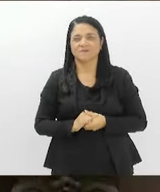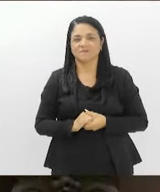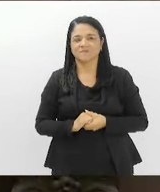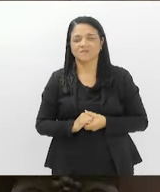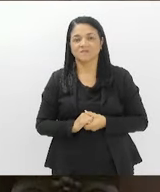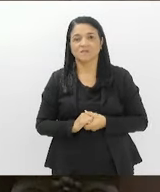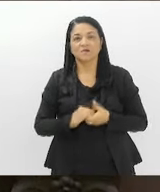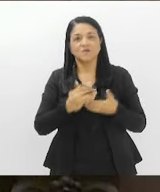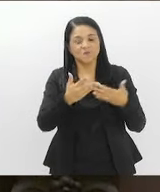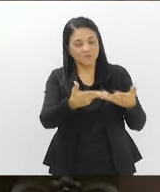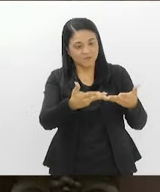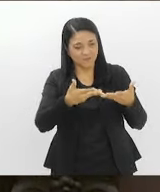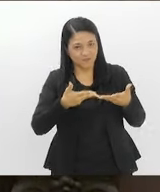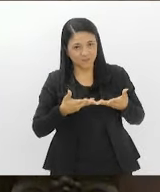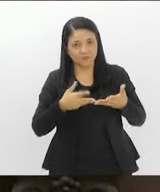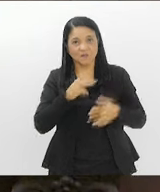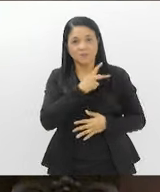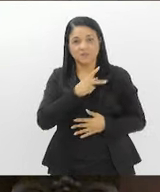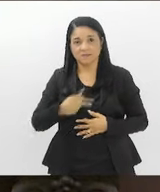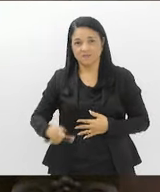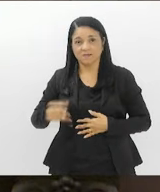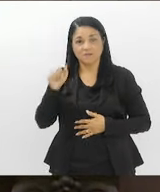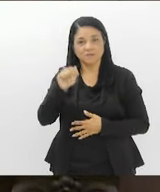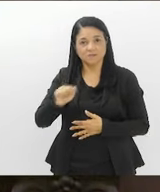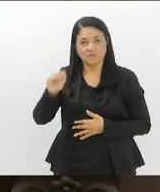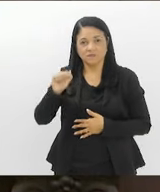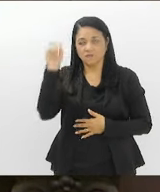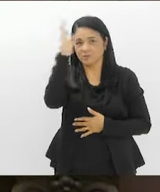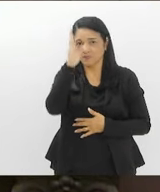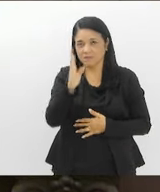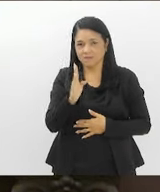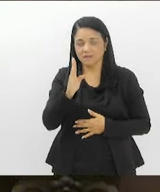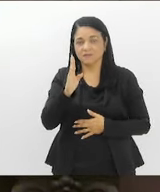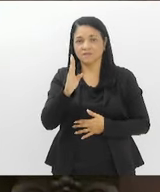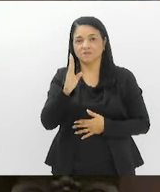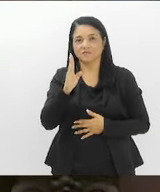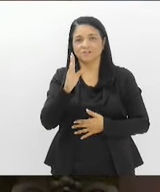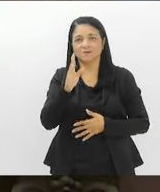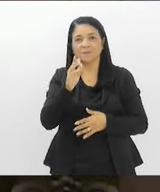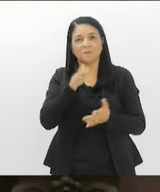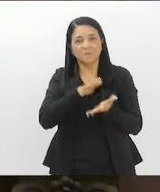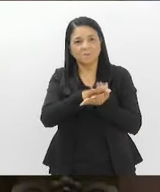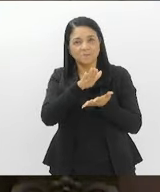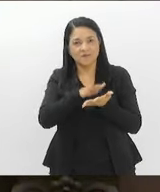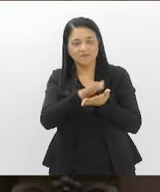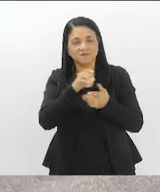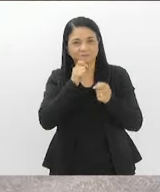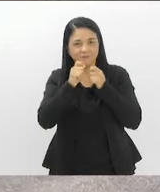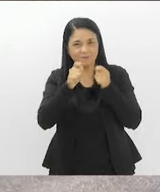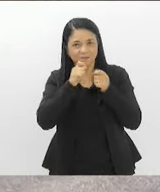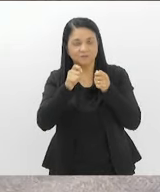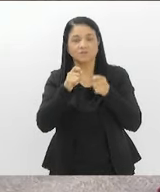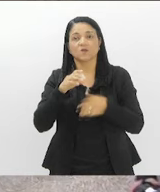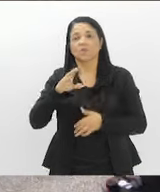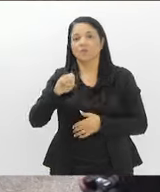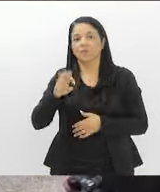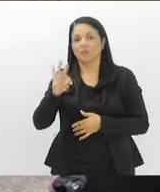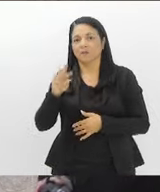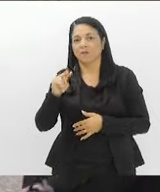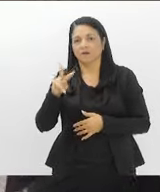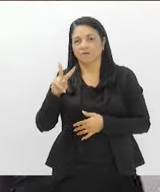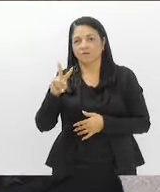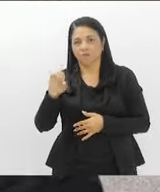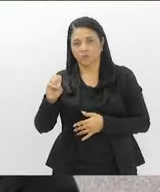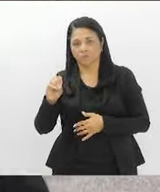Gostaria de convidar também o presidente da Associação Brasileira de Imprensa, Otávio Costa. Por favor.